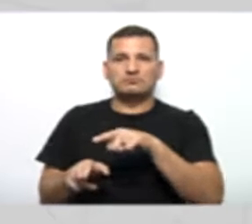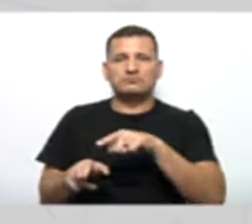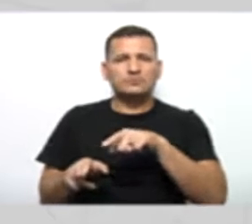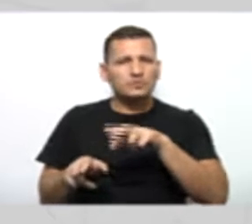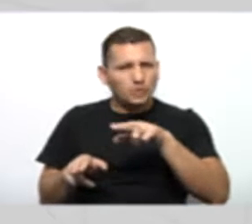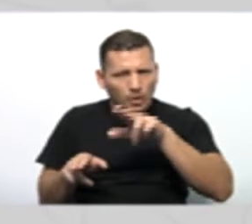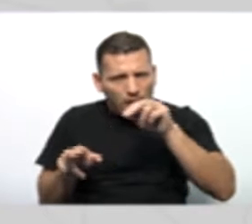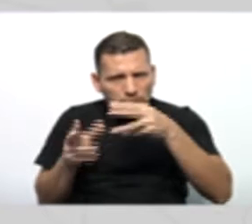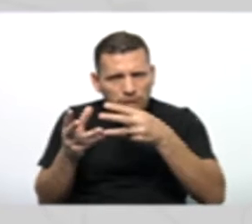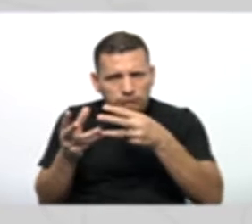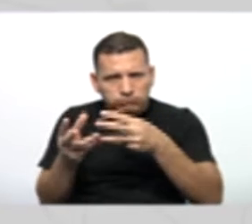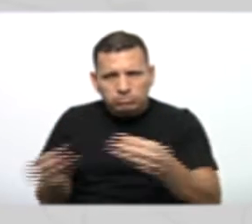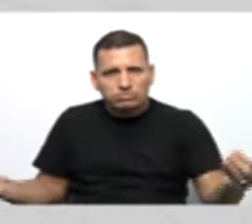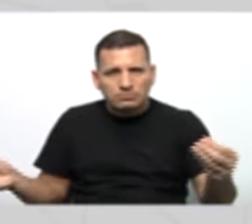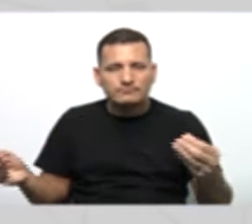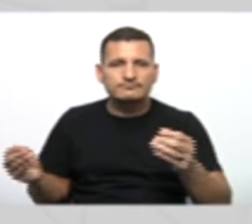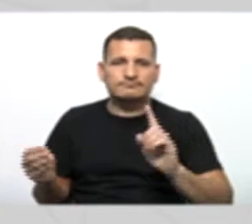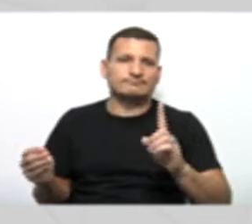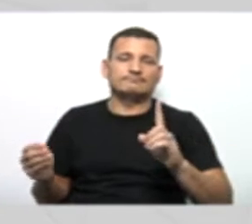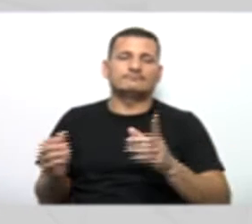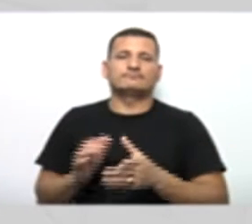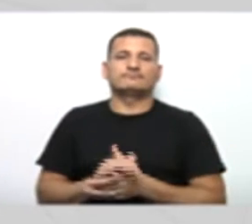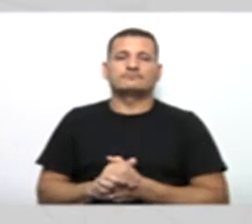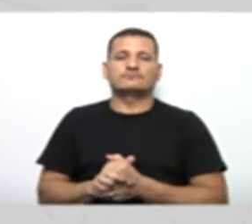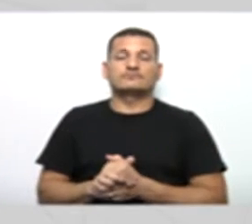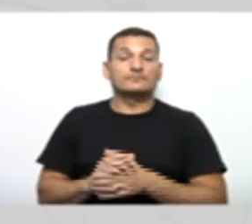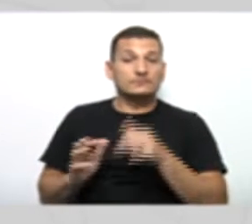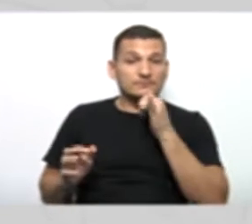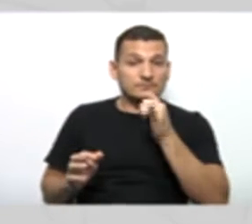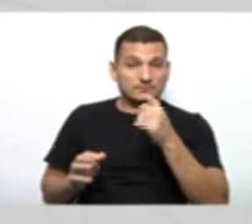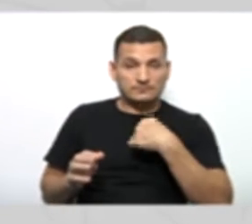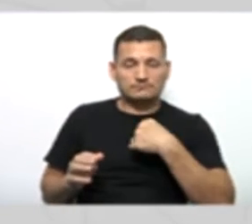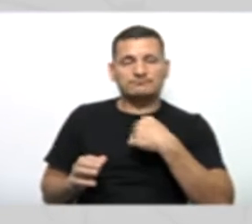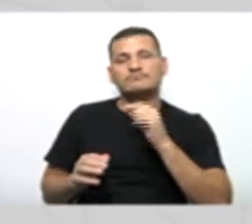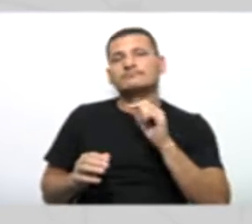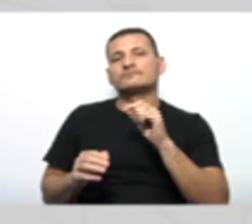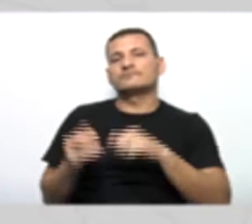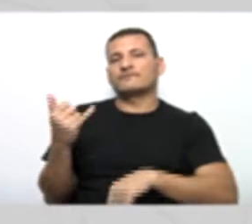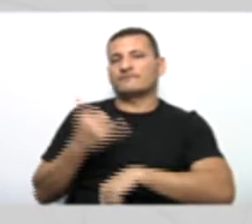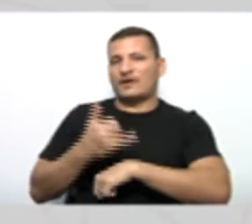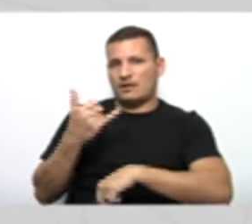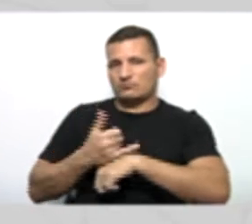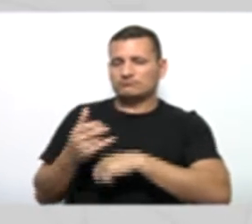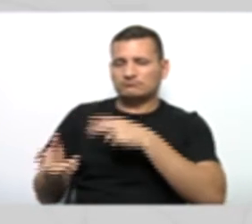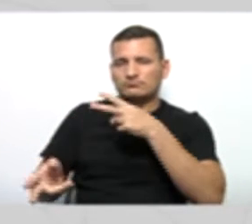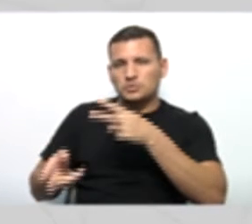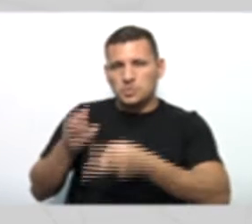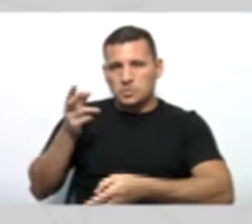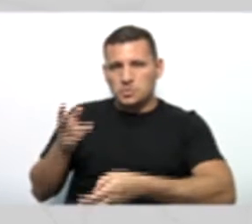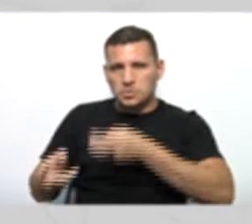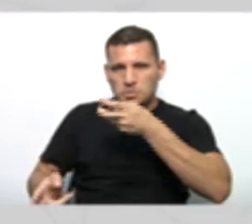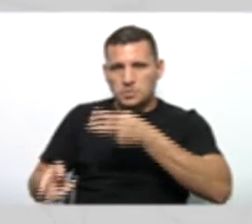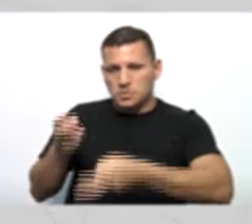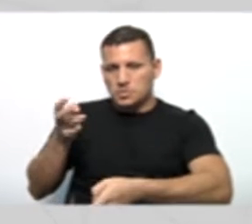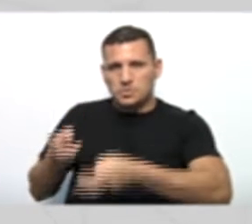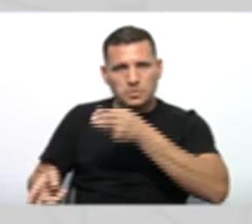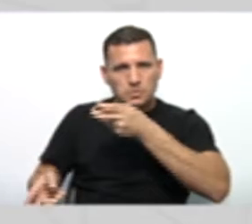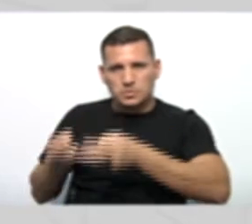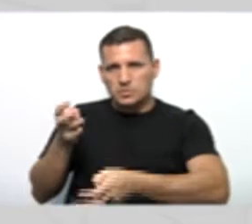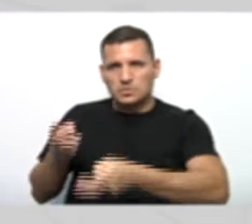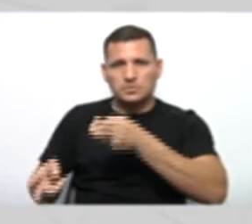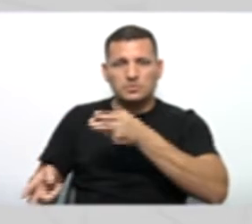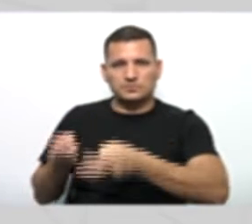Vejamos, se eu tenho uma mina de ferro onde eu extraio minério de ferro, essa atividade pode